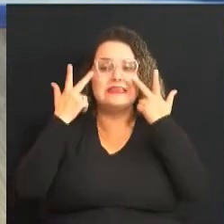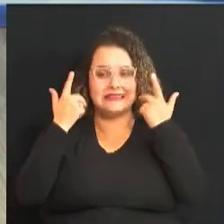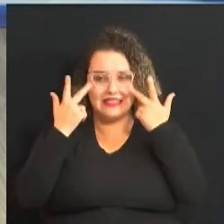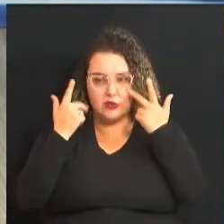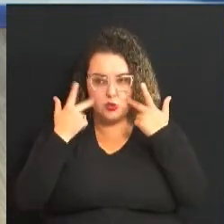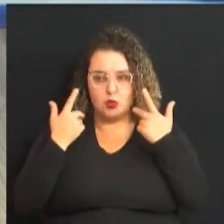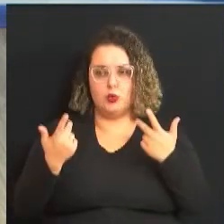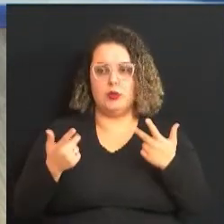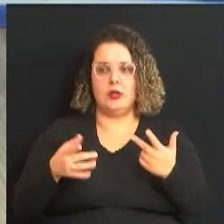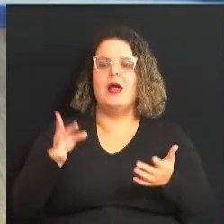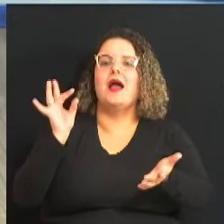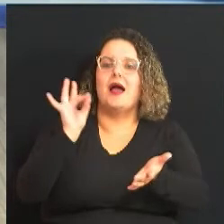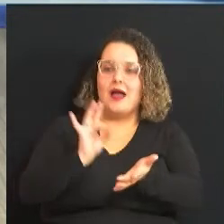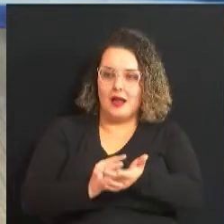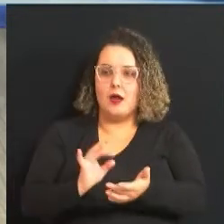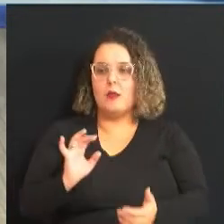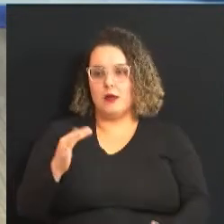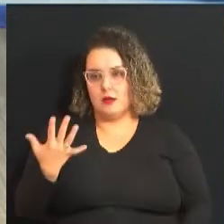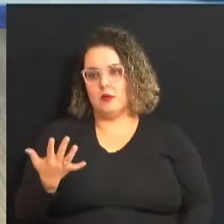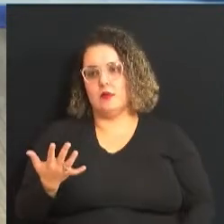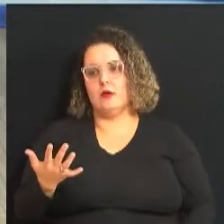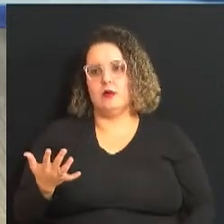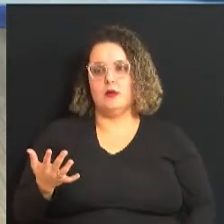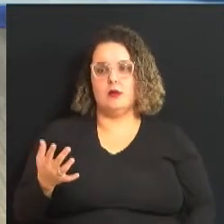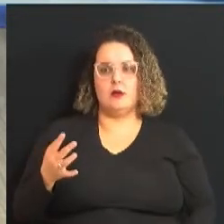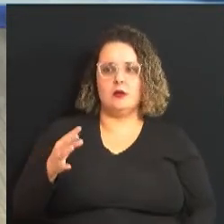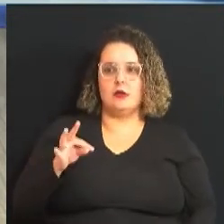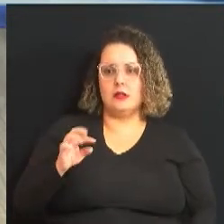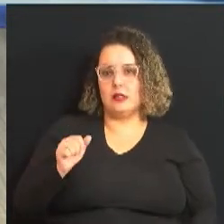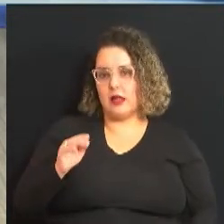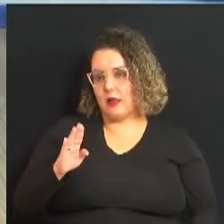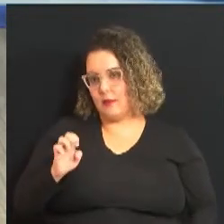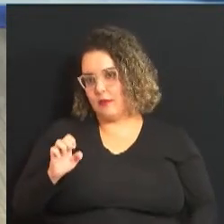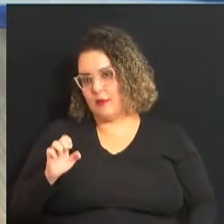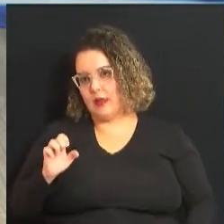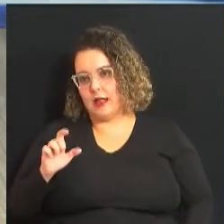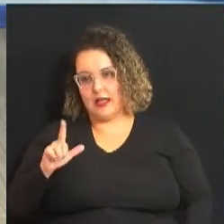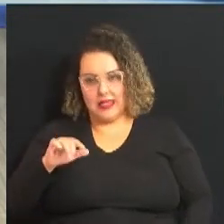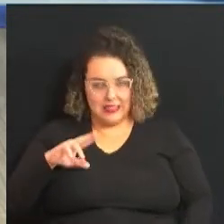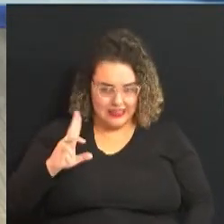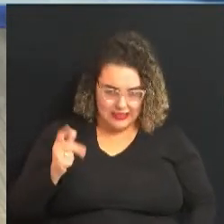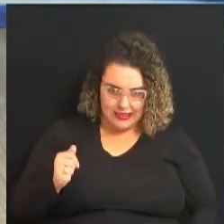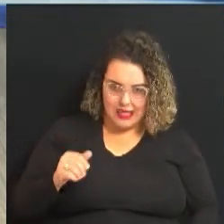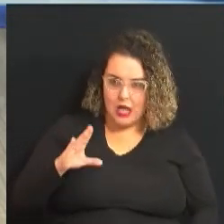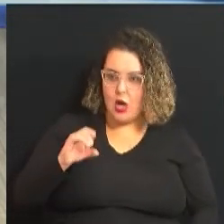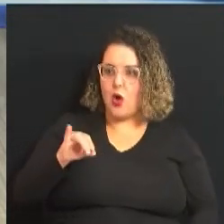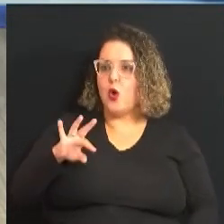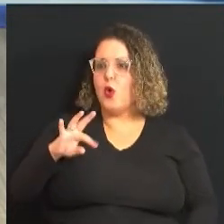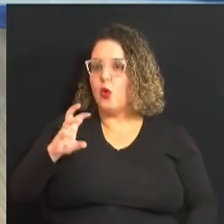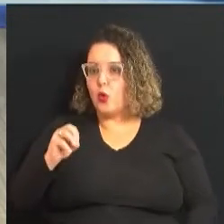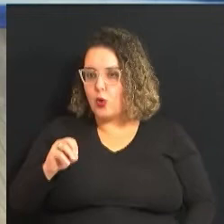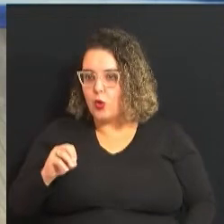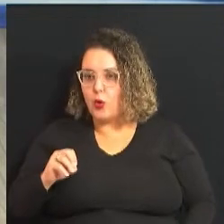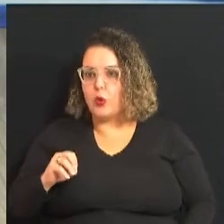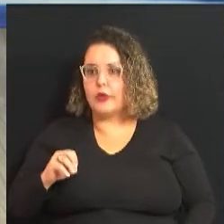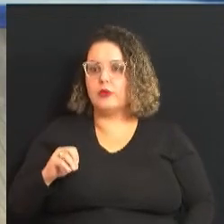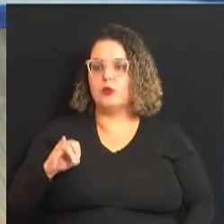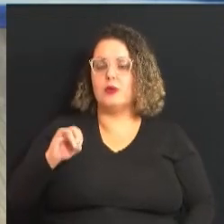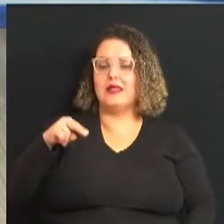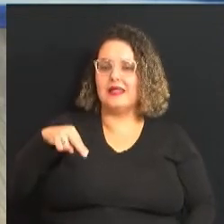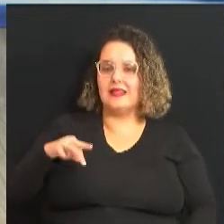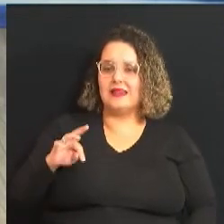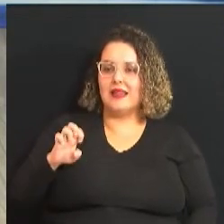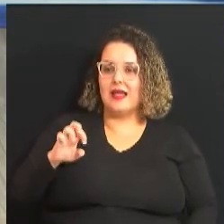Eles realmente funcionam? Tem aqui tabelinha, coito interrompido, checar a temperatura, né? Ah, tá mais alta, é